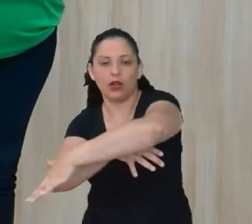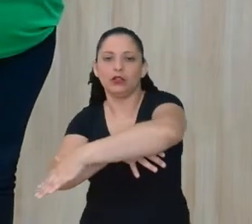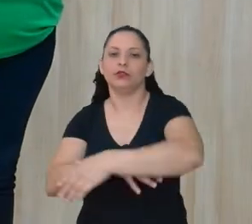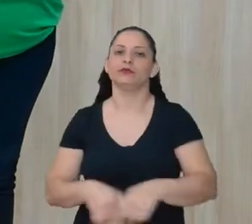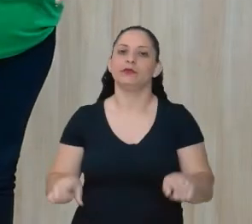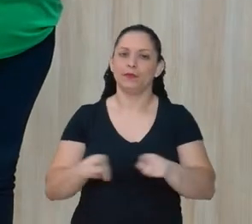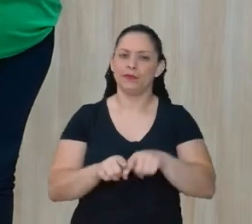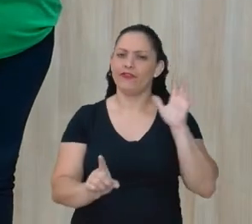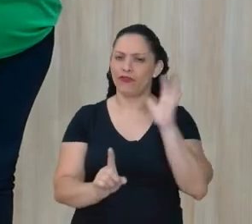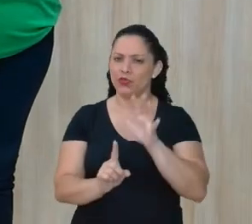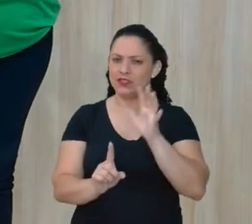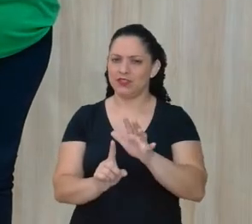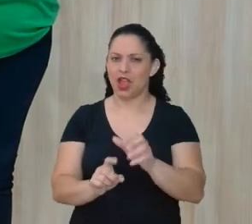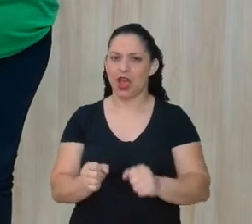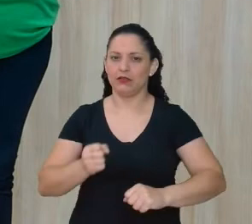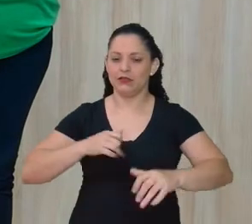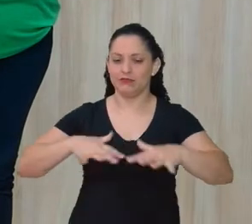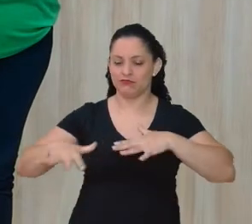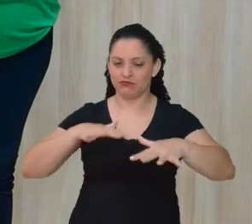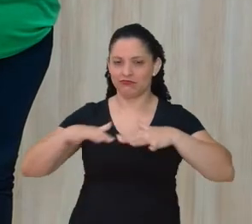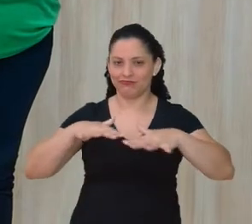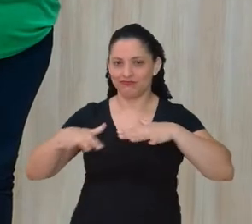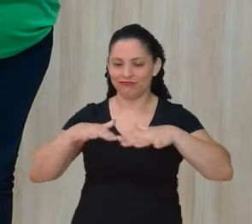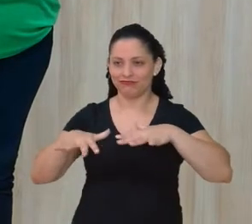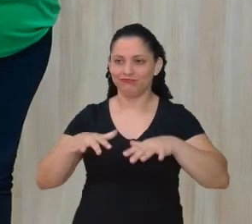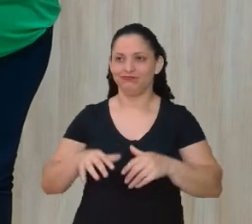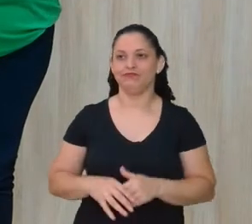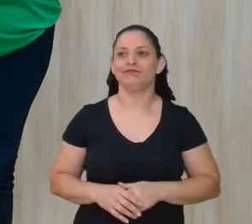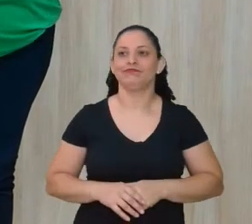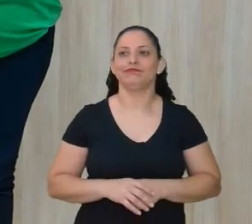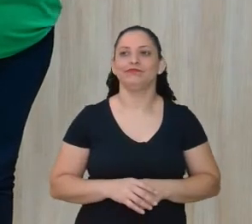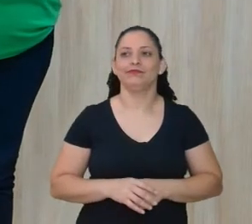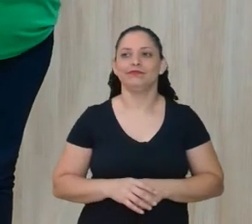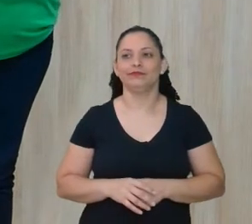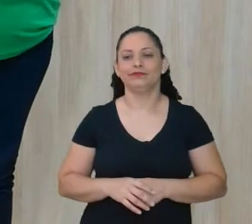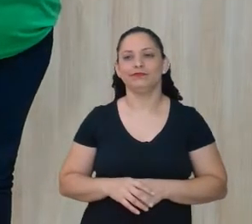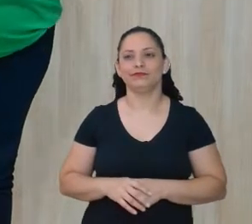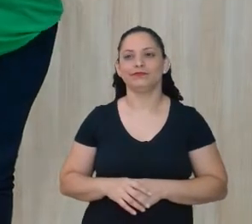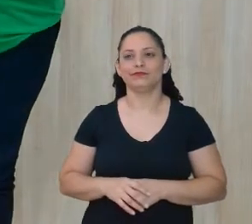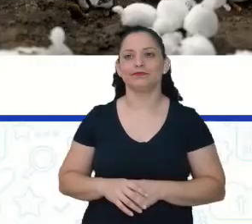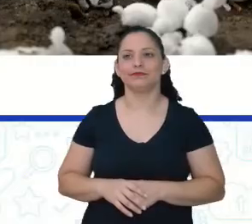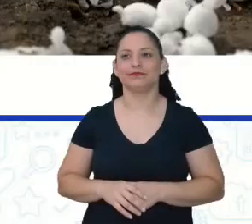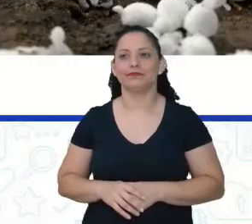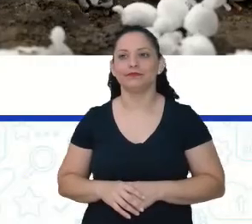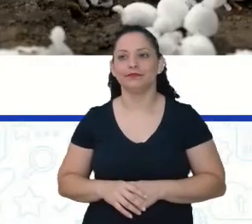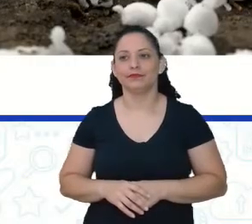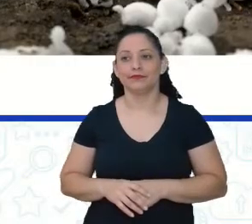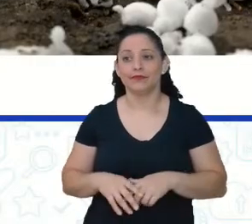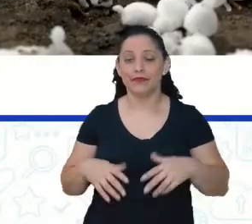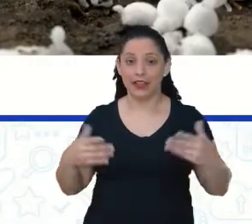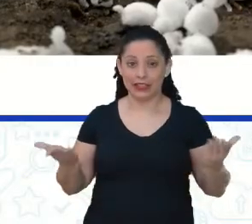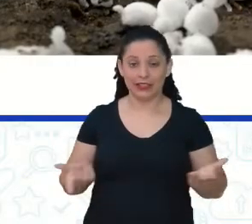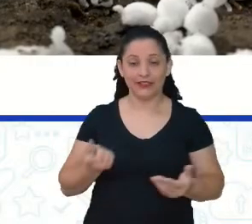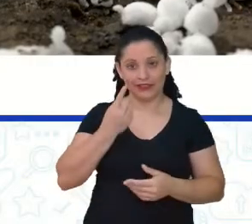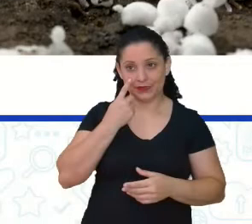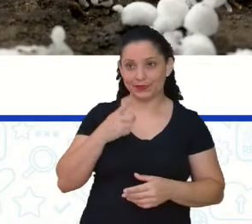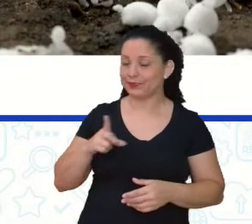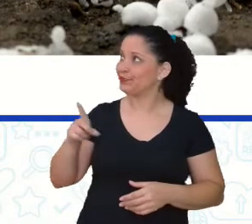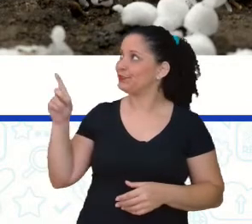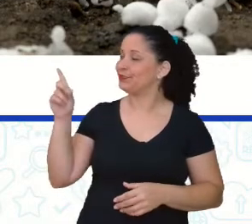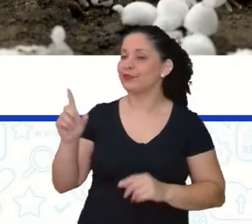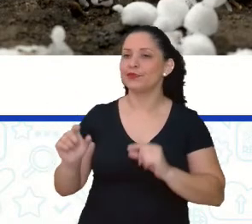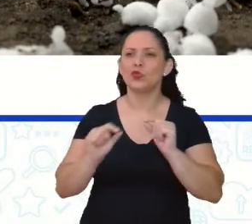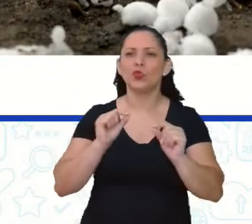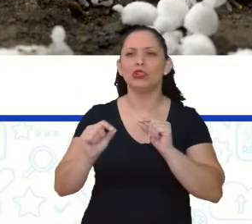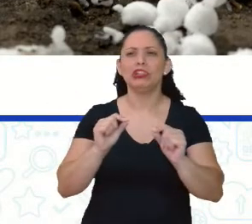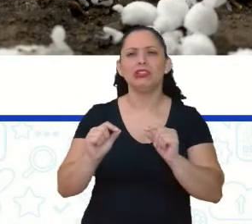certo? Então, tudo isso aí vai afetar, tá certo? E aí, nós temos aqui, né? Então, os desastres